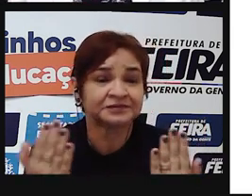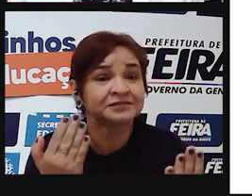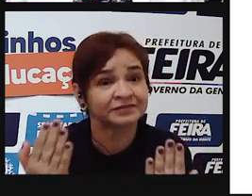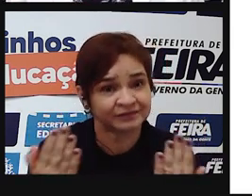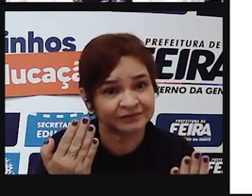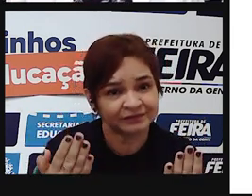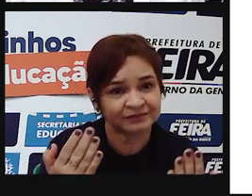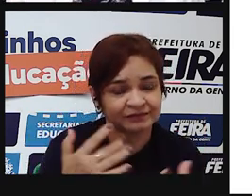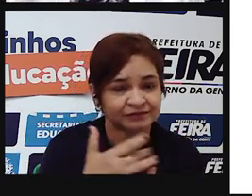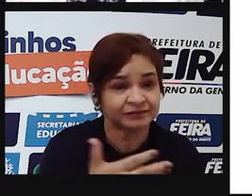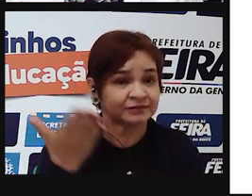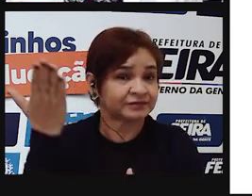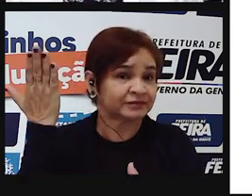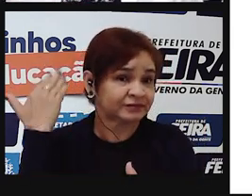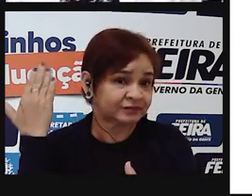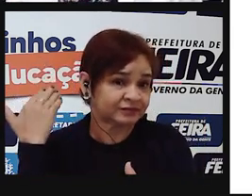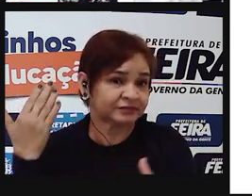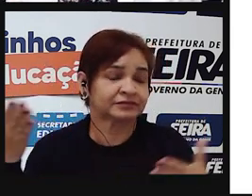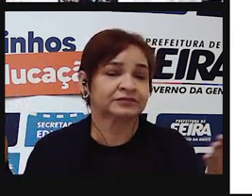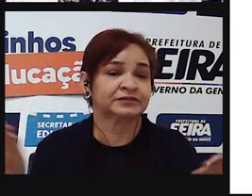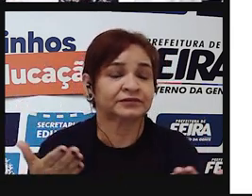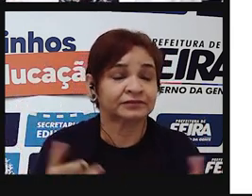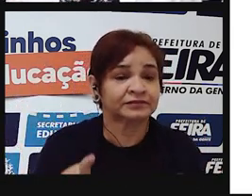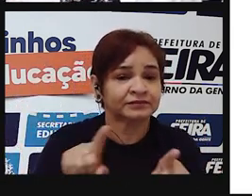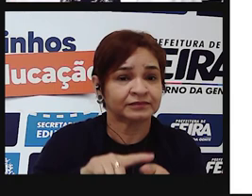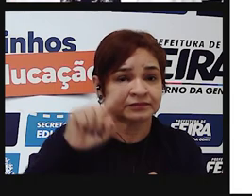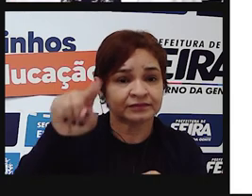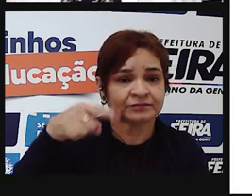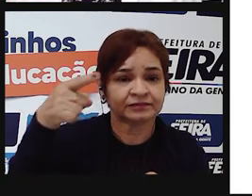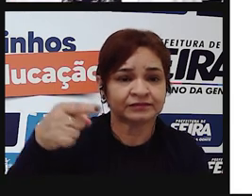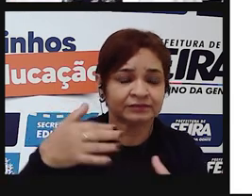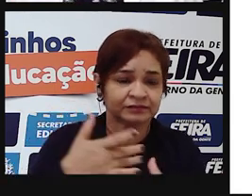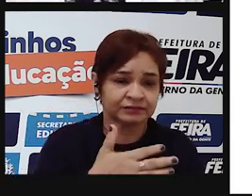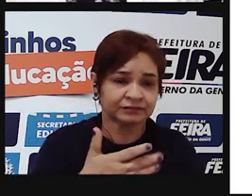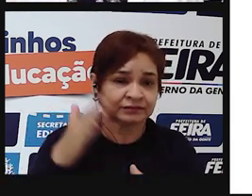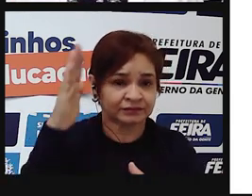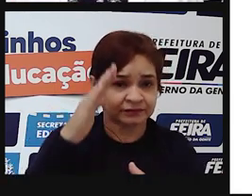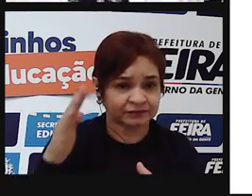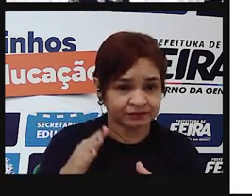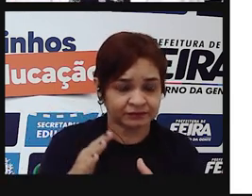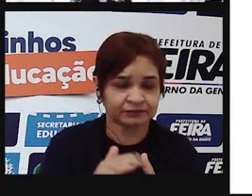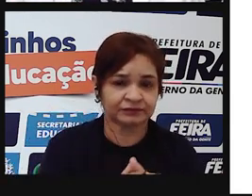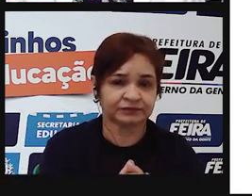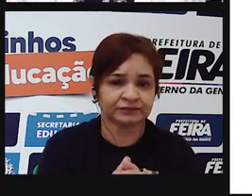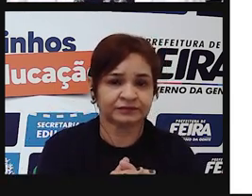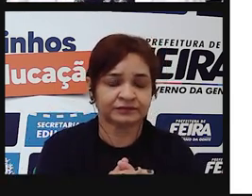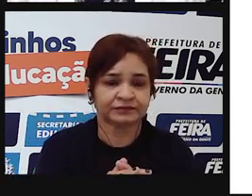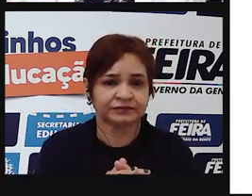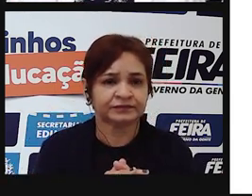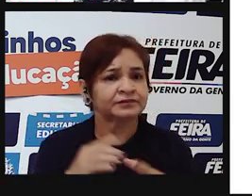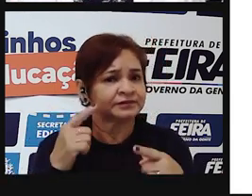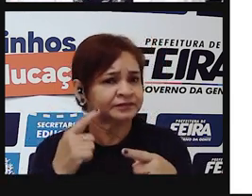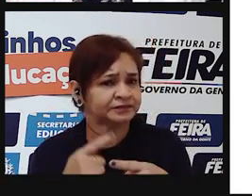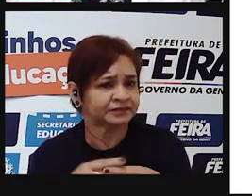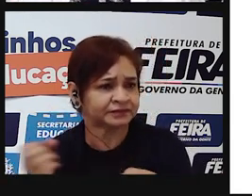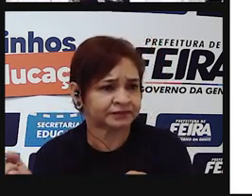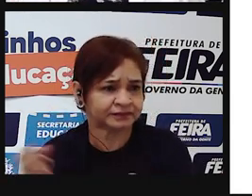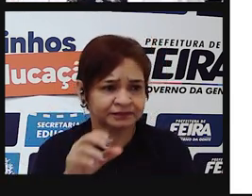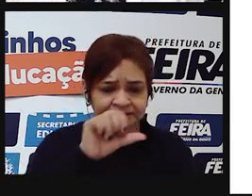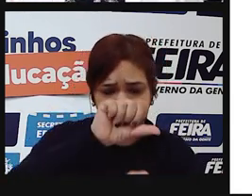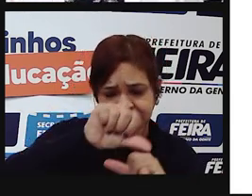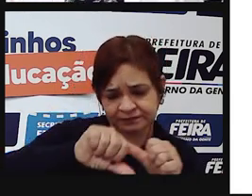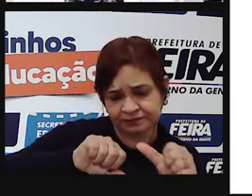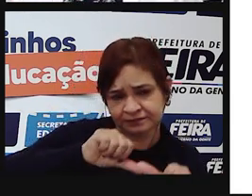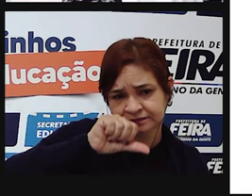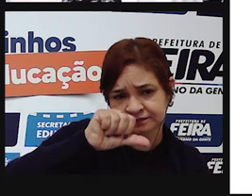da sua cidade, comparando com outras cidades brasileiras. Por quê? A modernização e